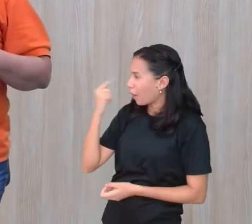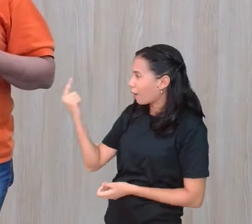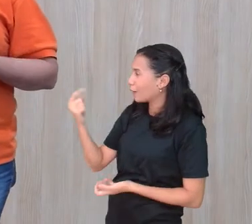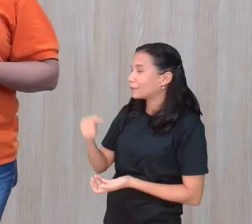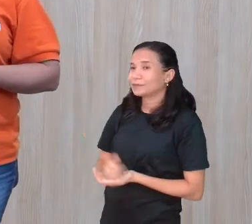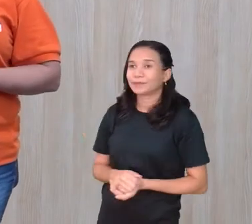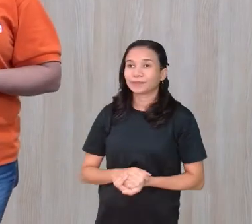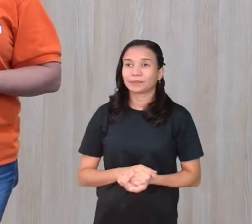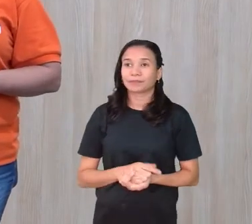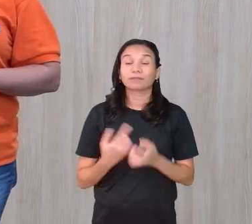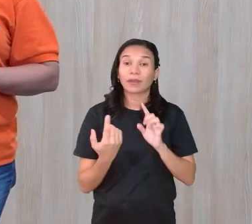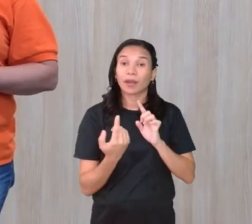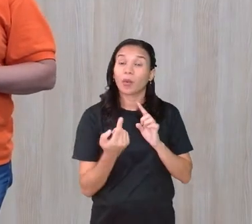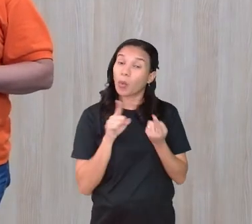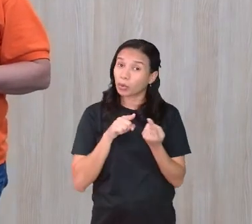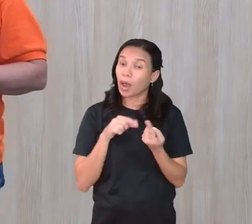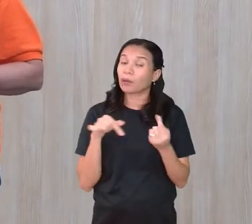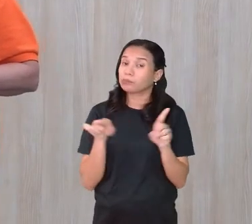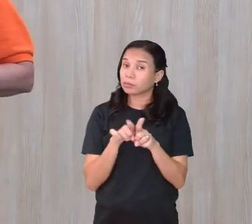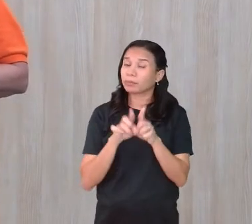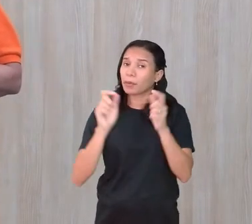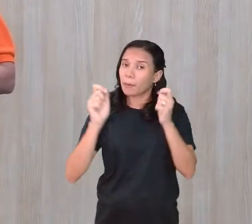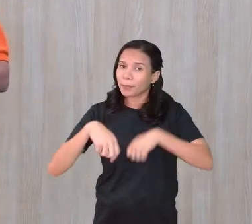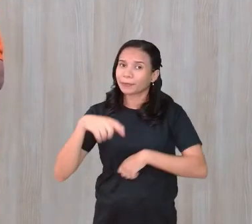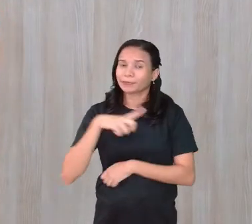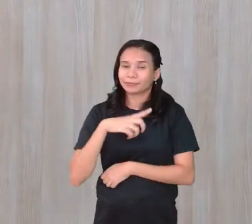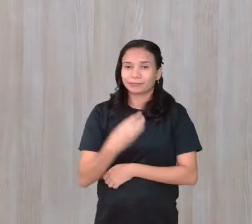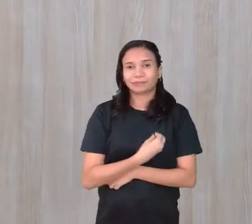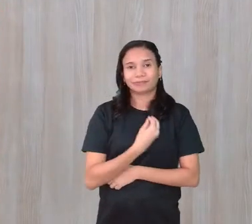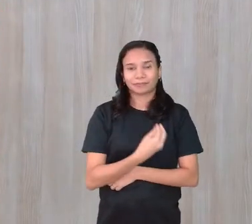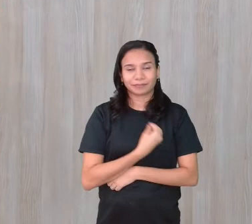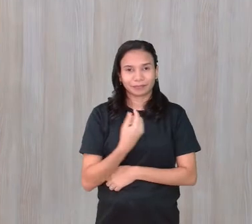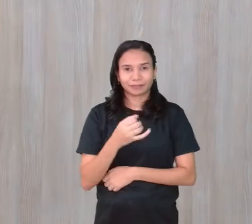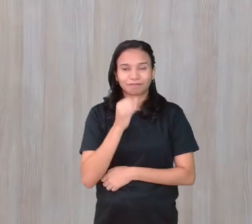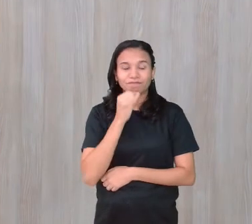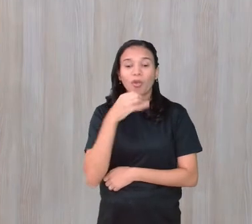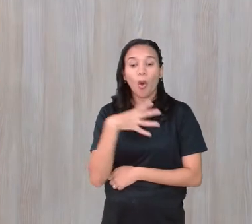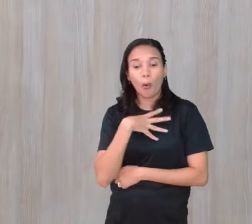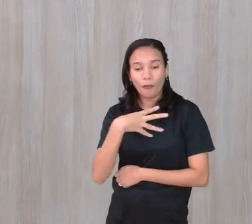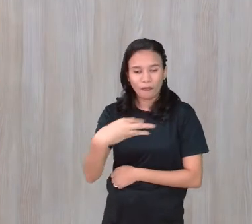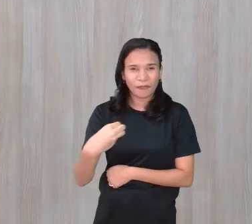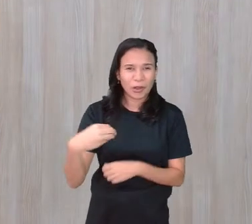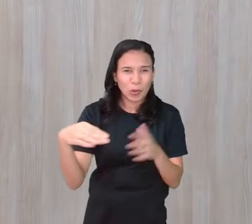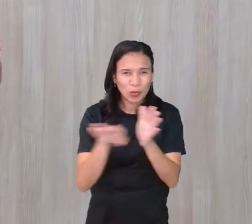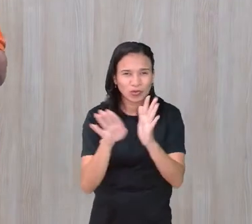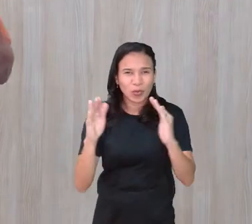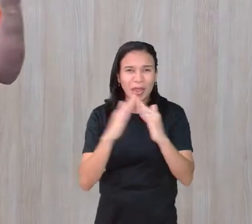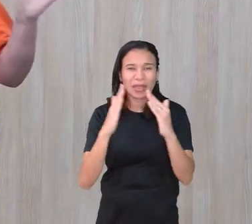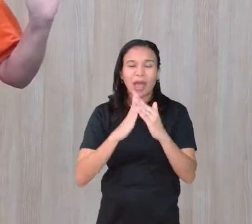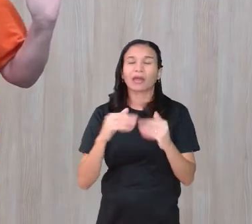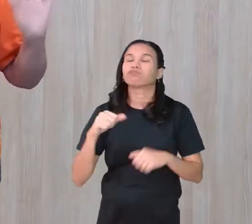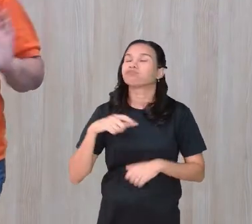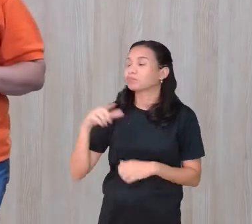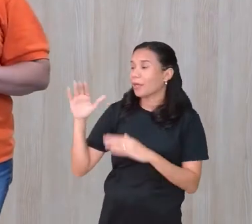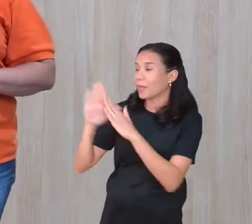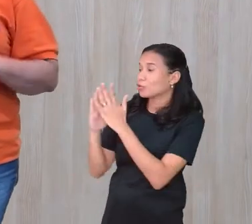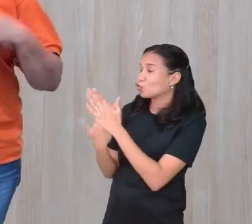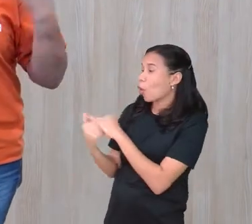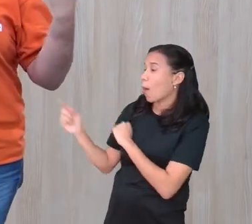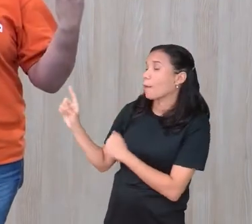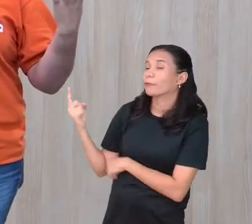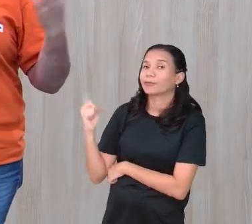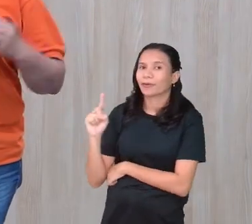ao contrário, também poderia acontecer de o filho chegar em casa, chegou da escola,